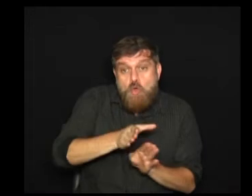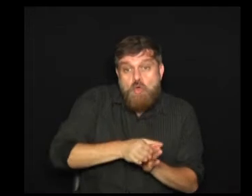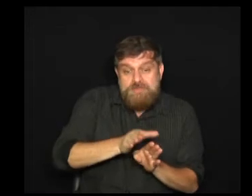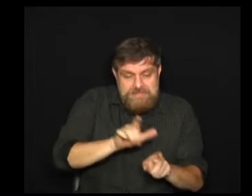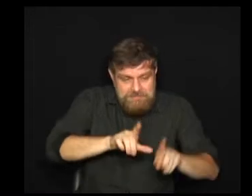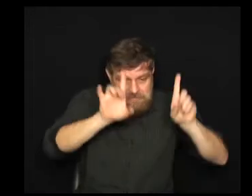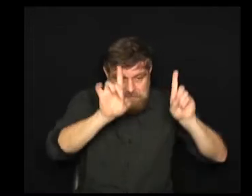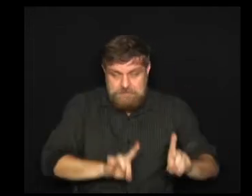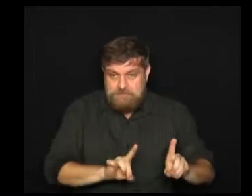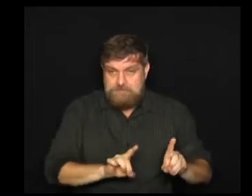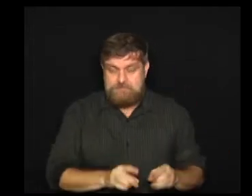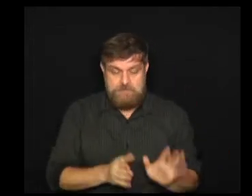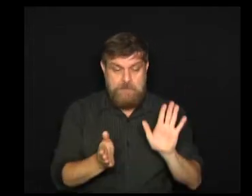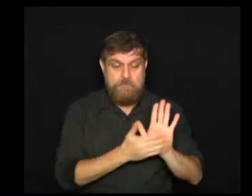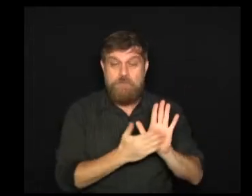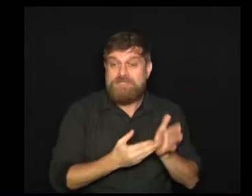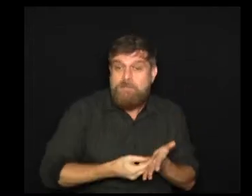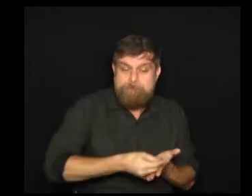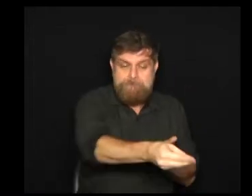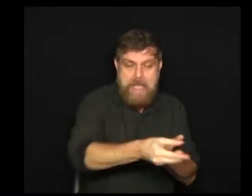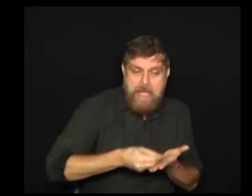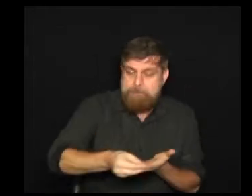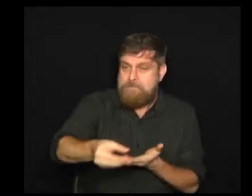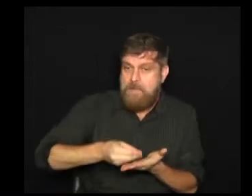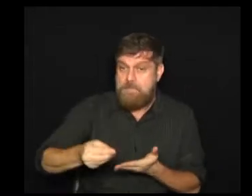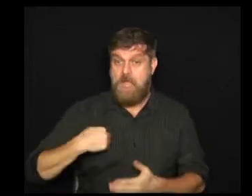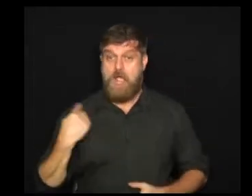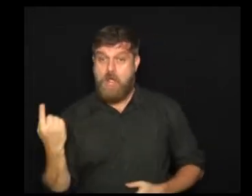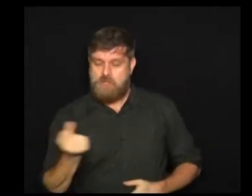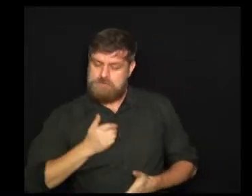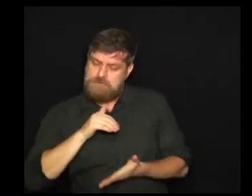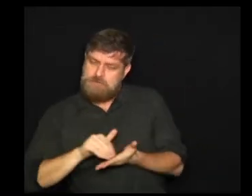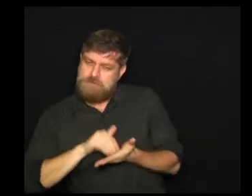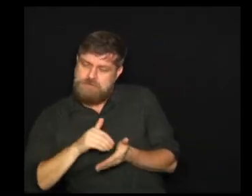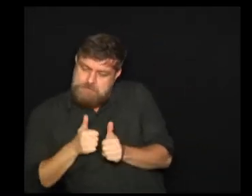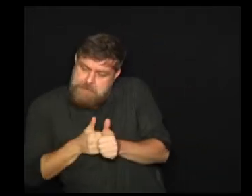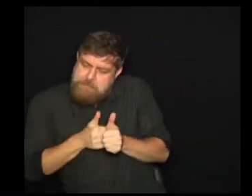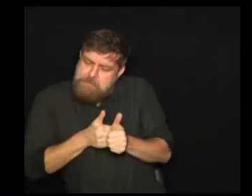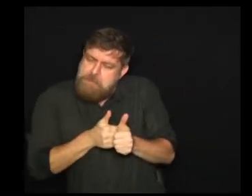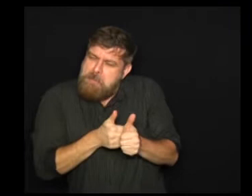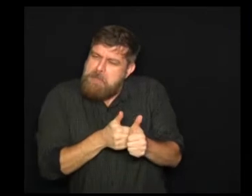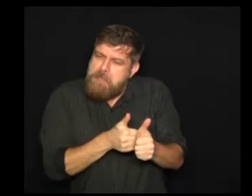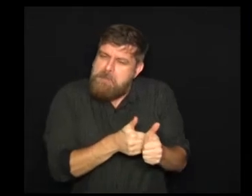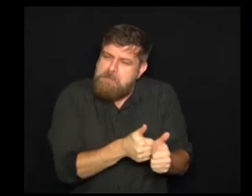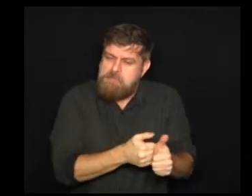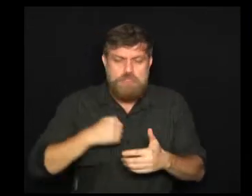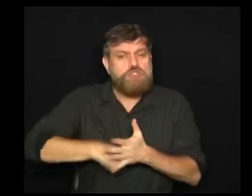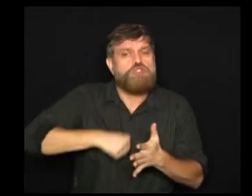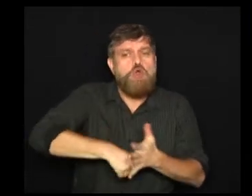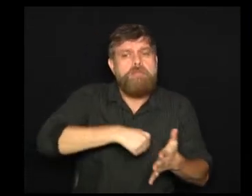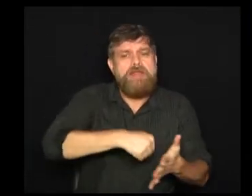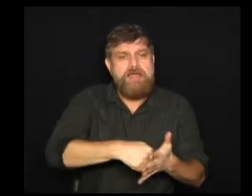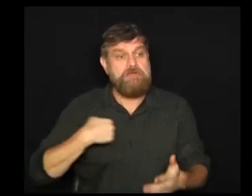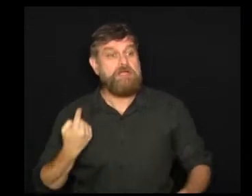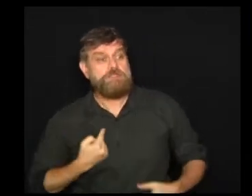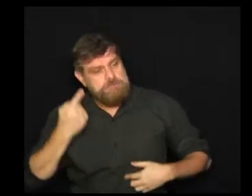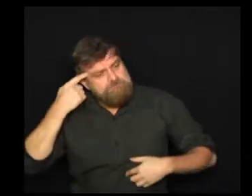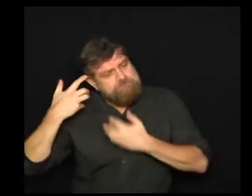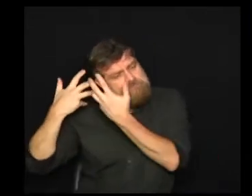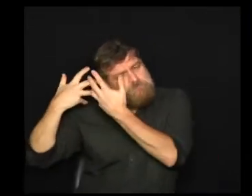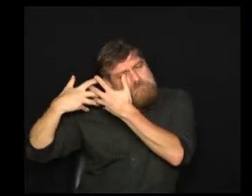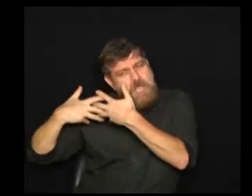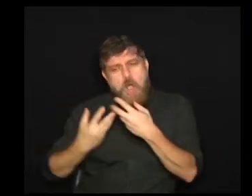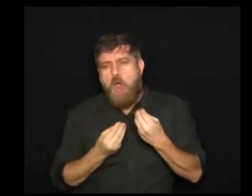as propostas e nós, enquanto secretaria, acompanhamos muito de perto isso, né? Então a gente cobrava, a gente ajudava a pensar